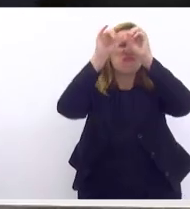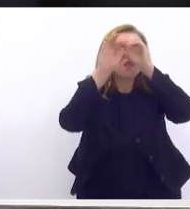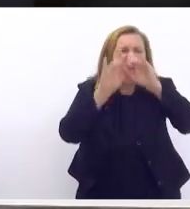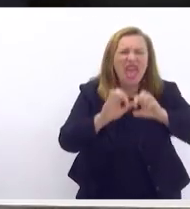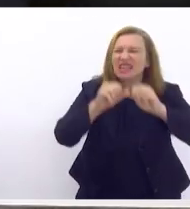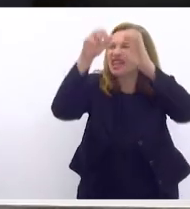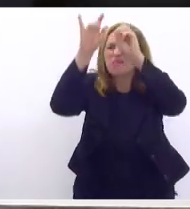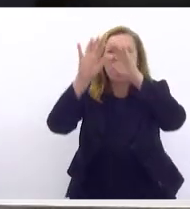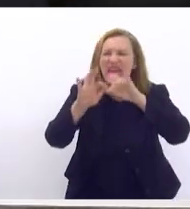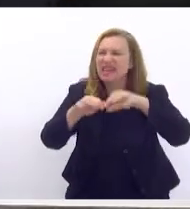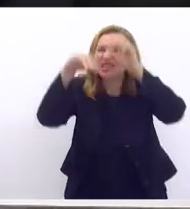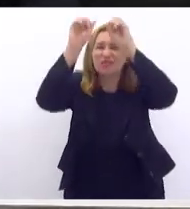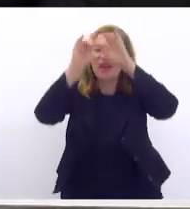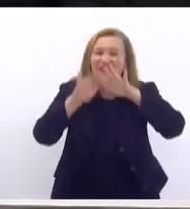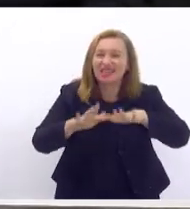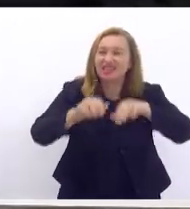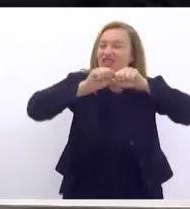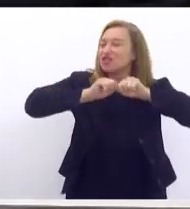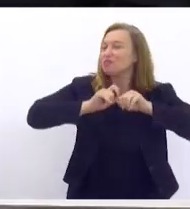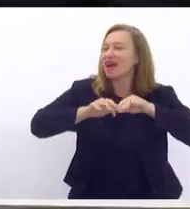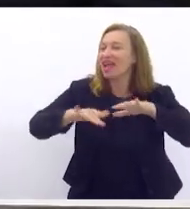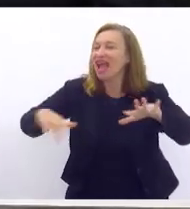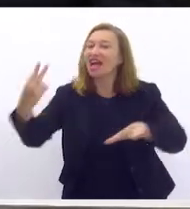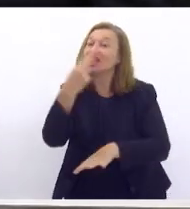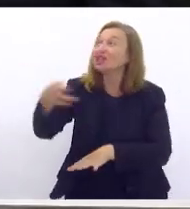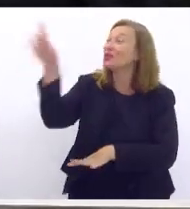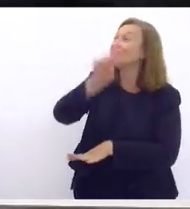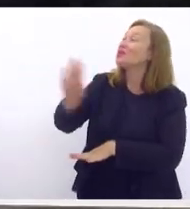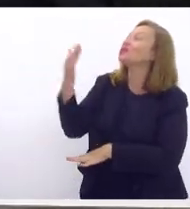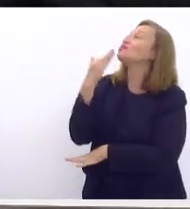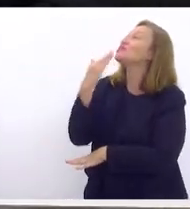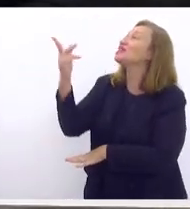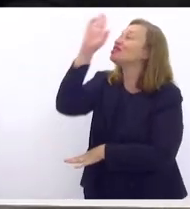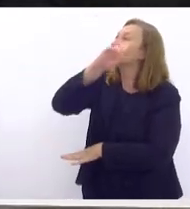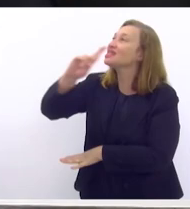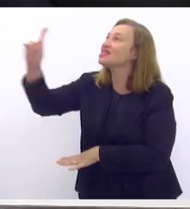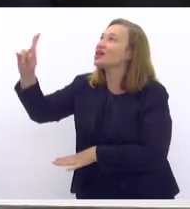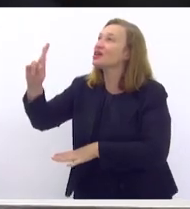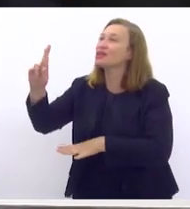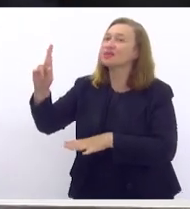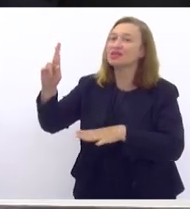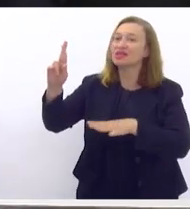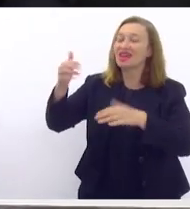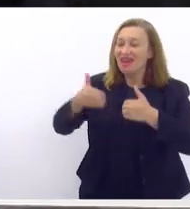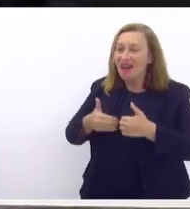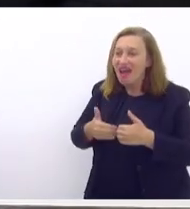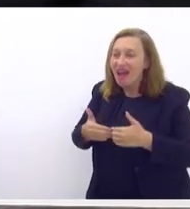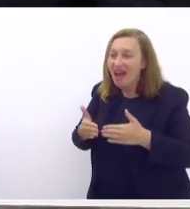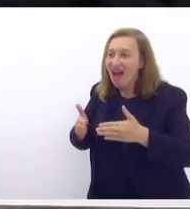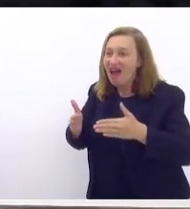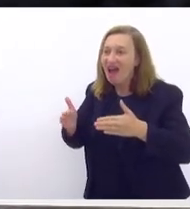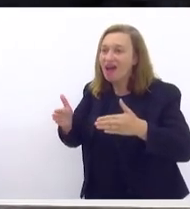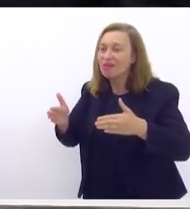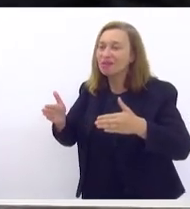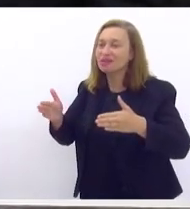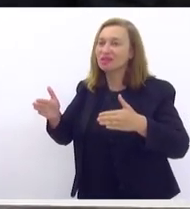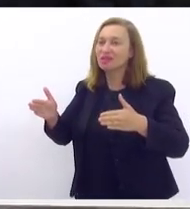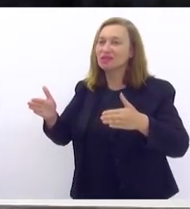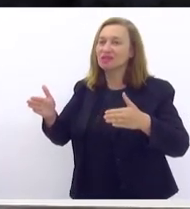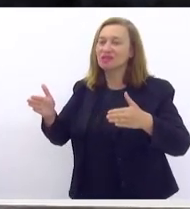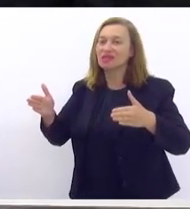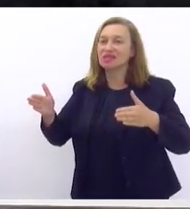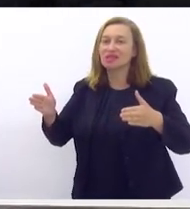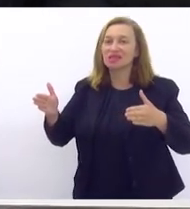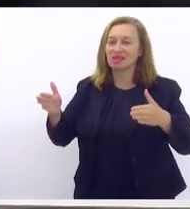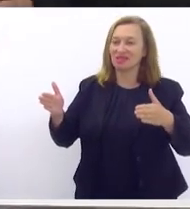para serem propagadas em teu nome. Nós te pedimos, Senhor, abre os nossos caminhos, os nossos olhos e ouvidos e os nossos